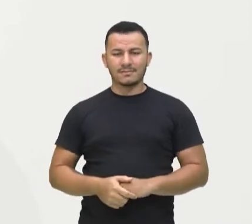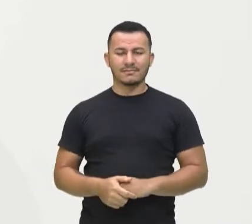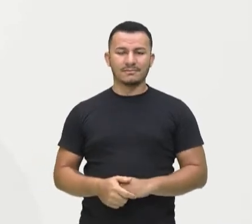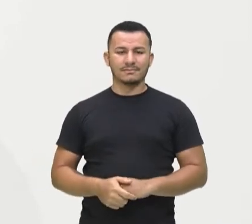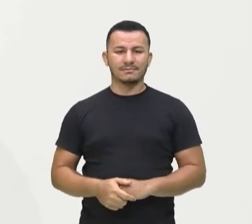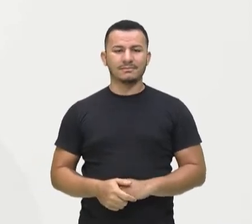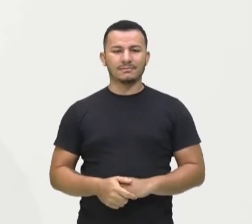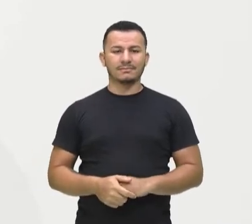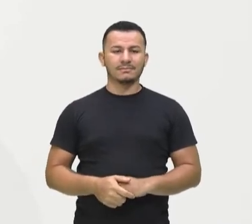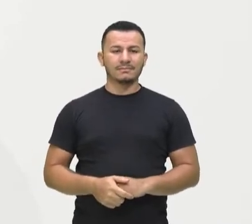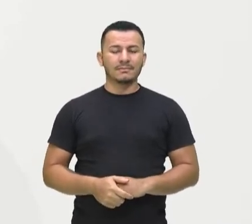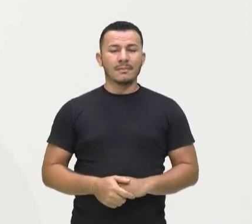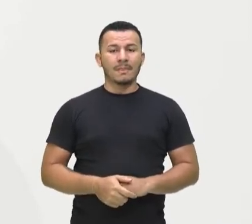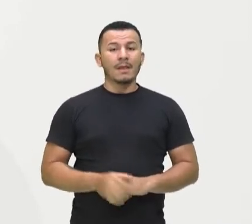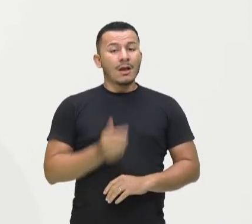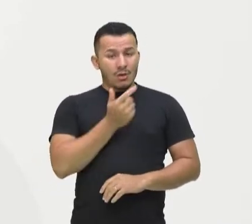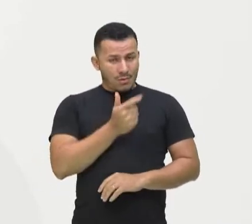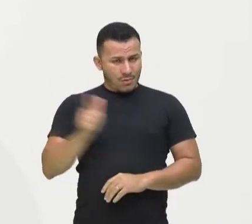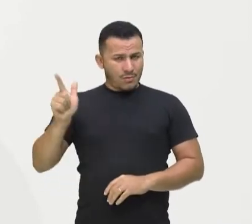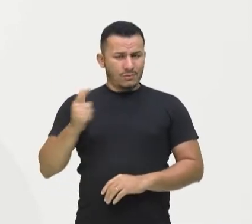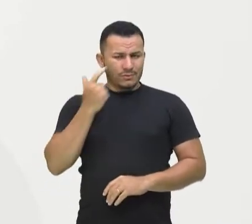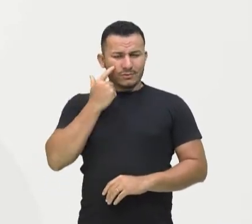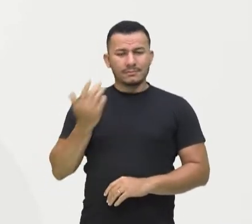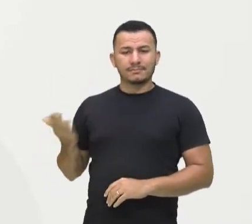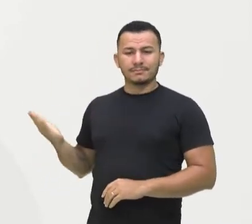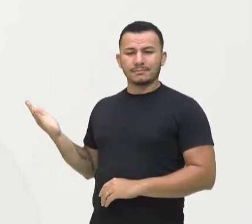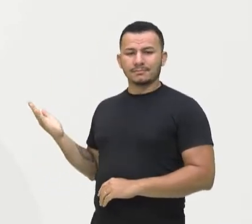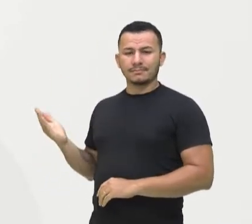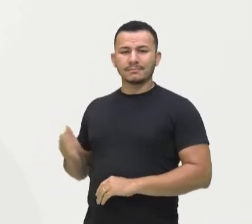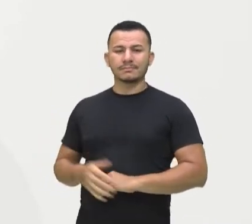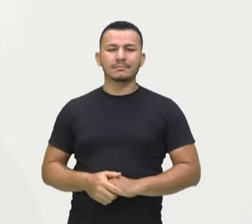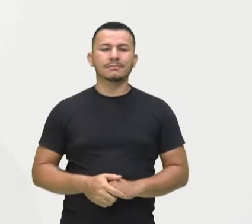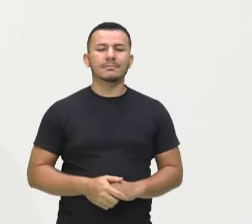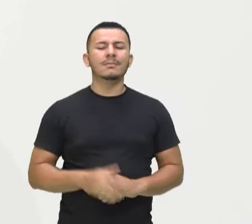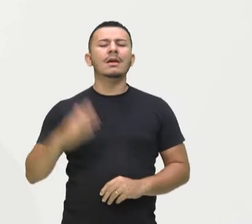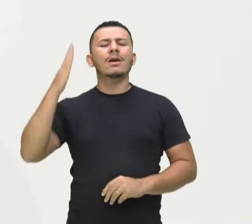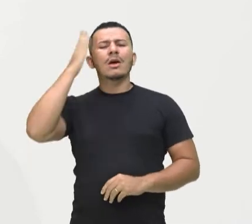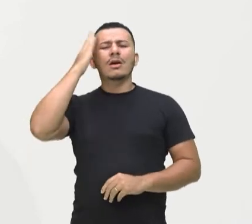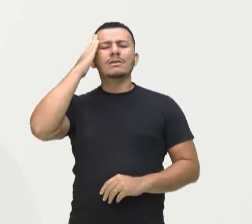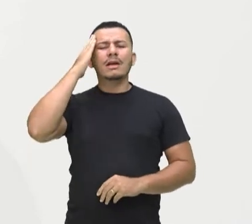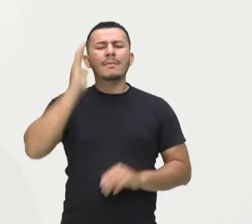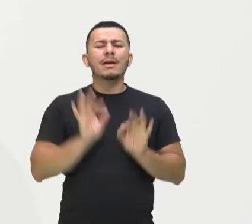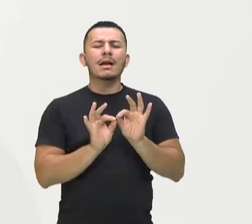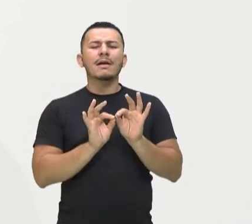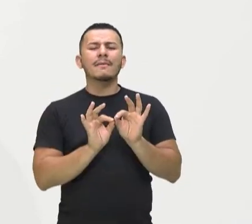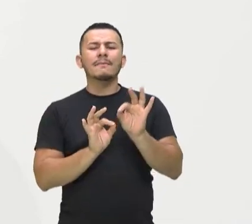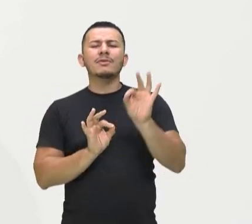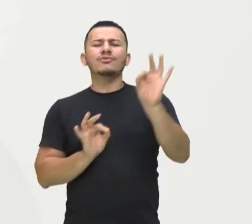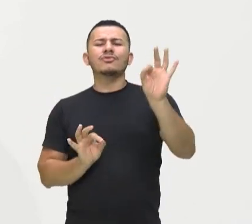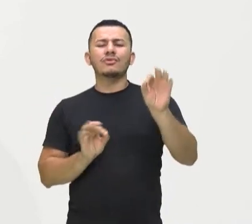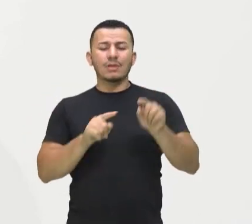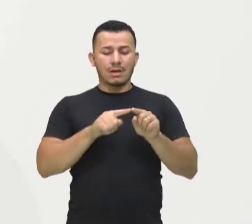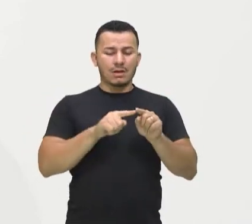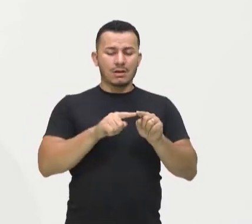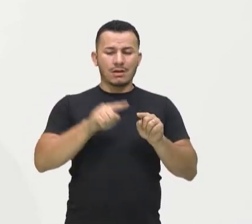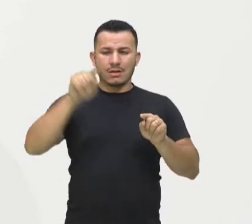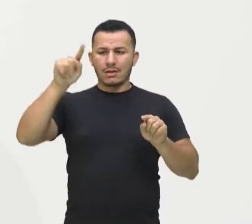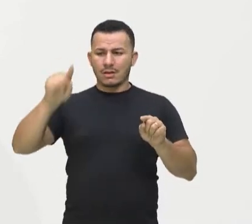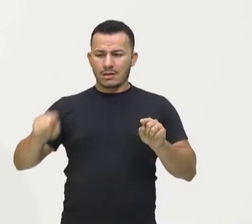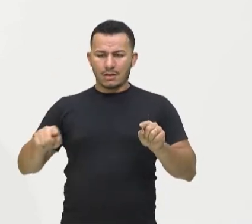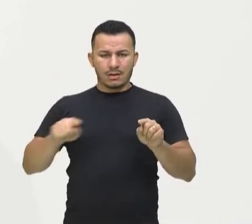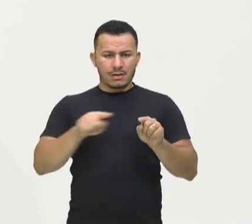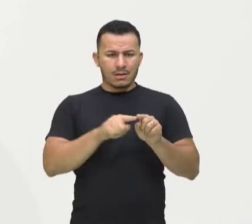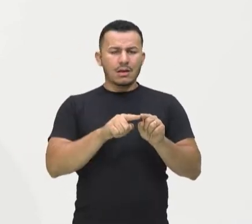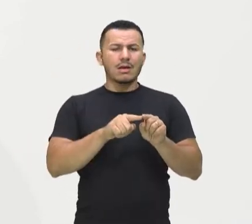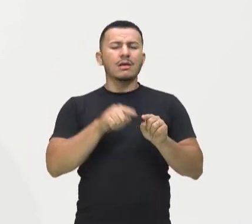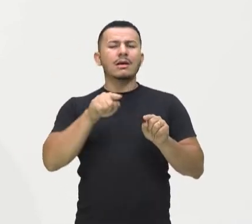beleza? Vejamos então um exemplo aí, ó. Quanto mede então o ângulo interno de um triângulo equilátero? Bom,